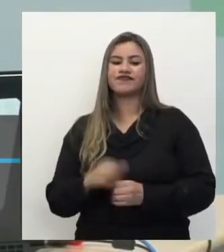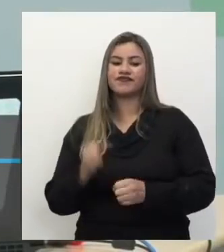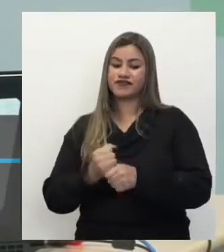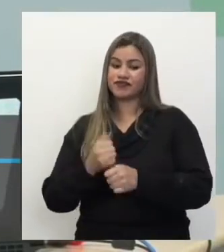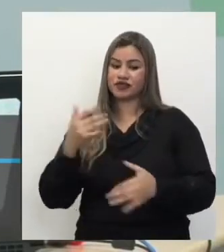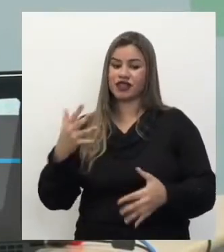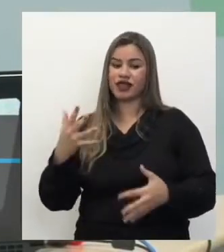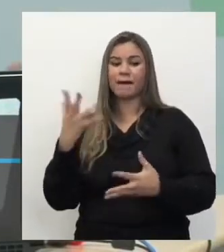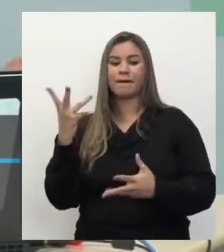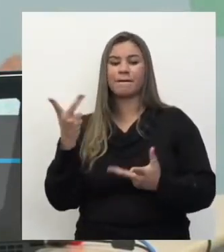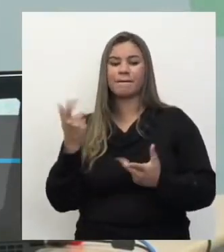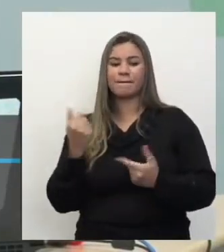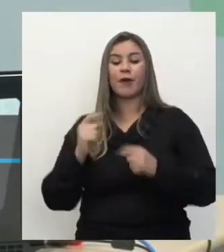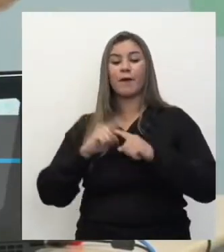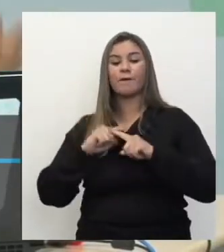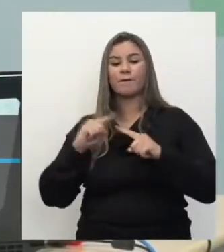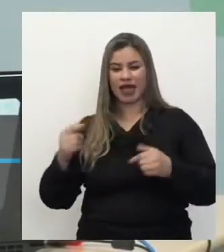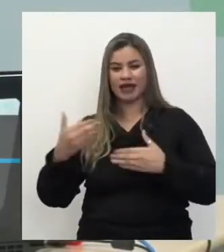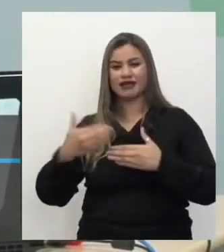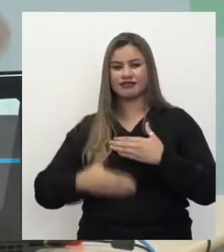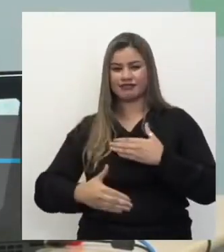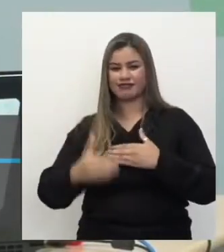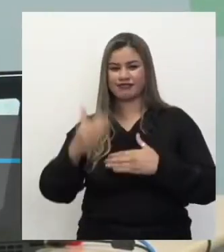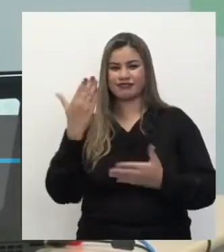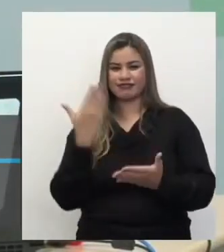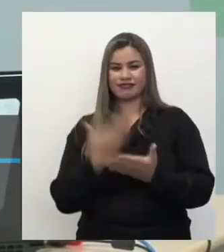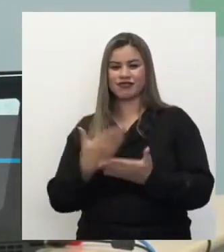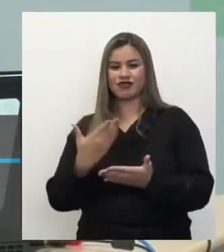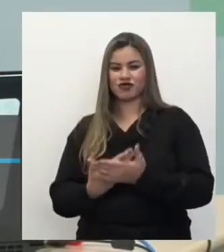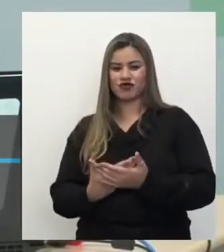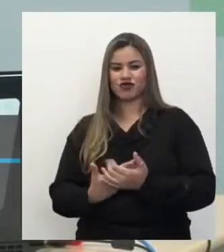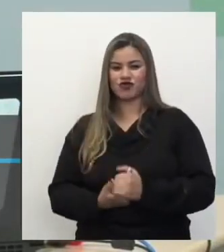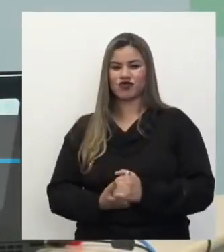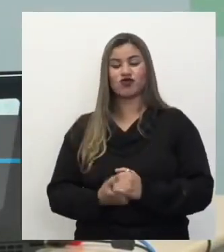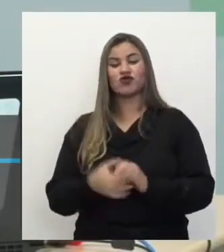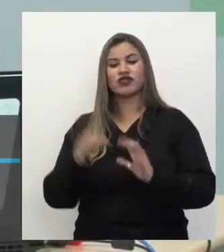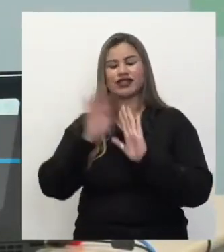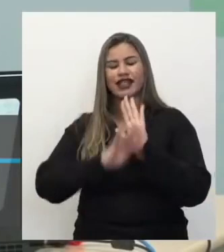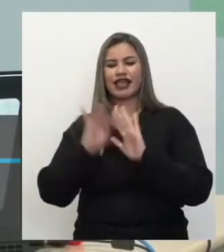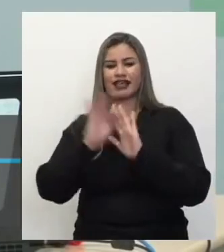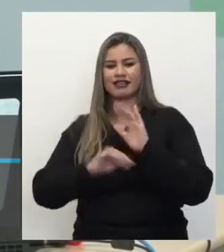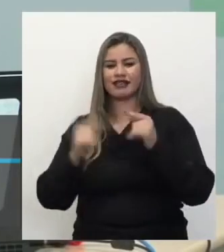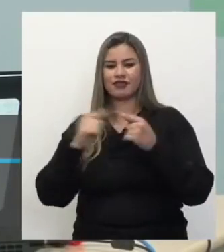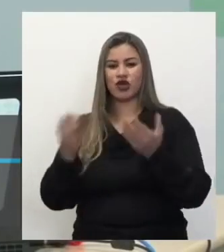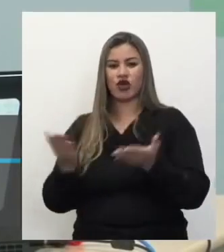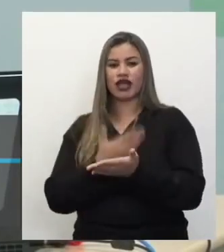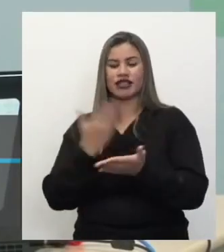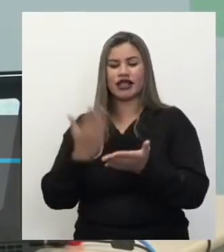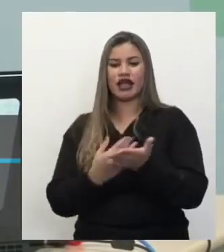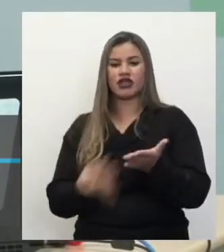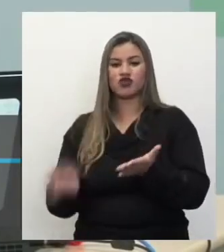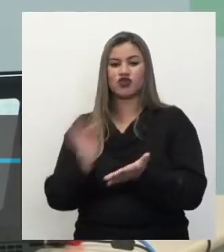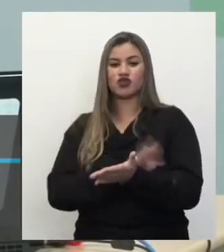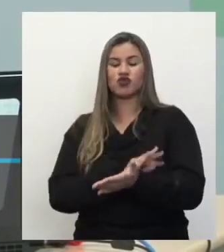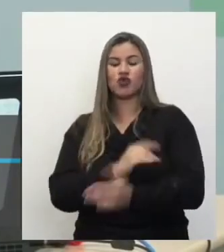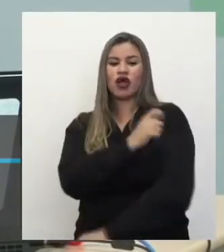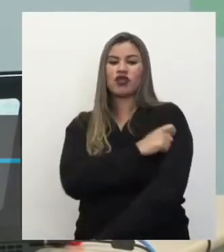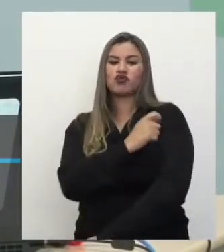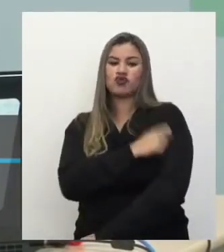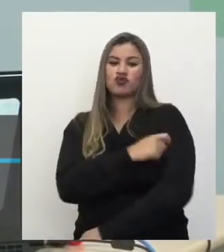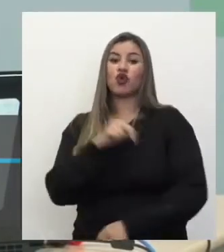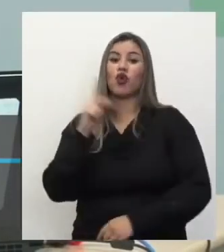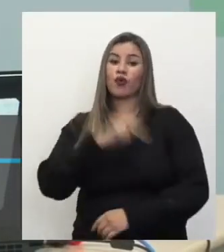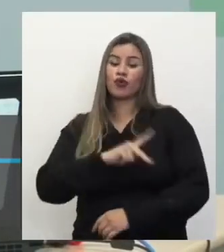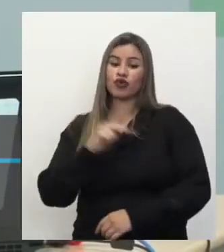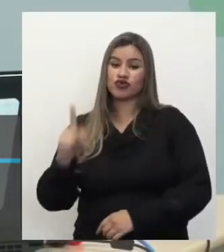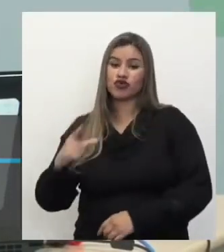é maravilhoso. Mas a gente vai voltar para os textos que estão no caderno do aluno. Os professores terão esse caderno